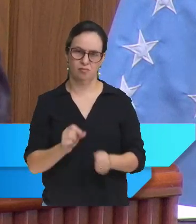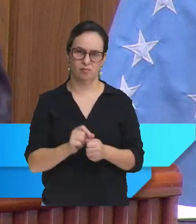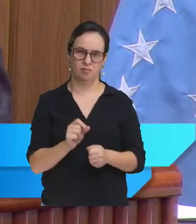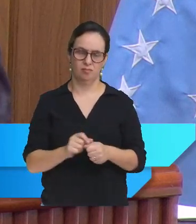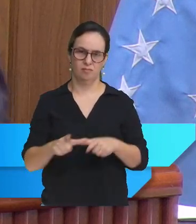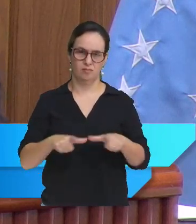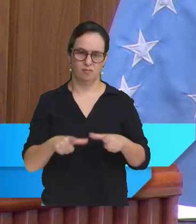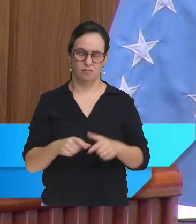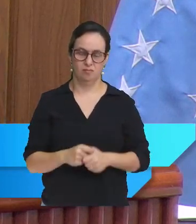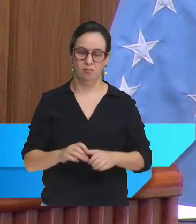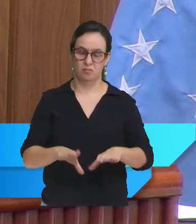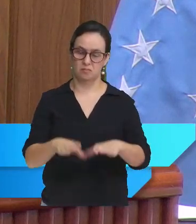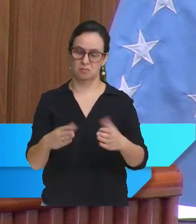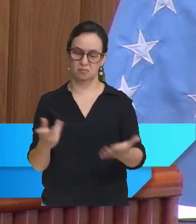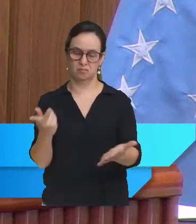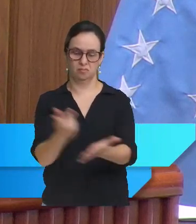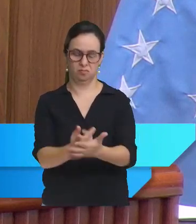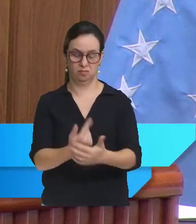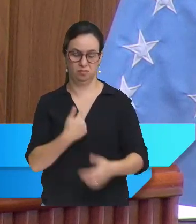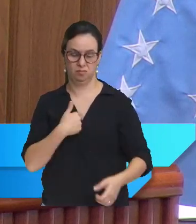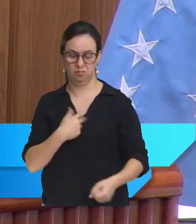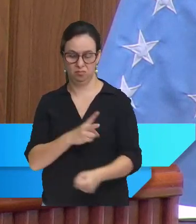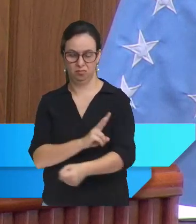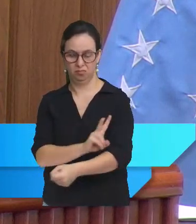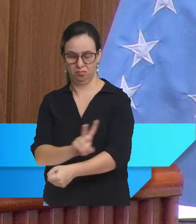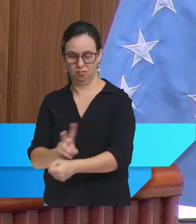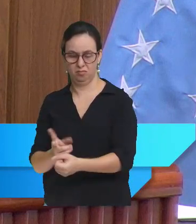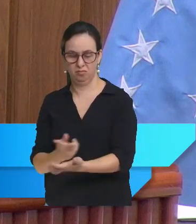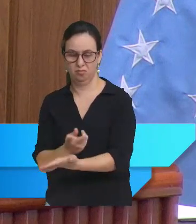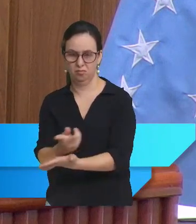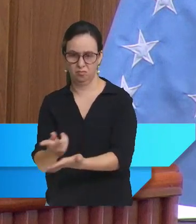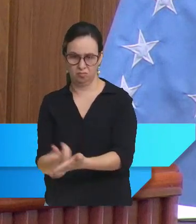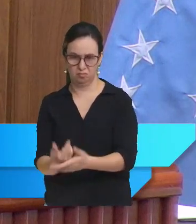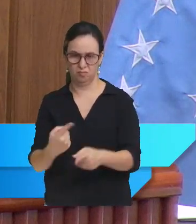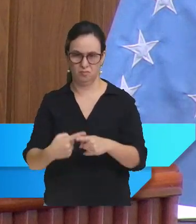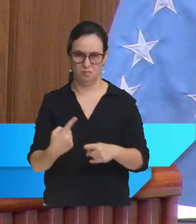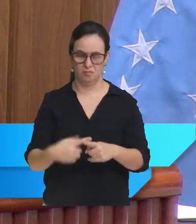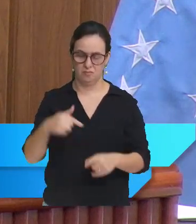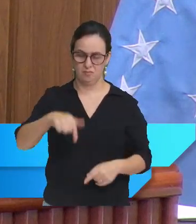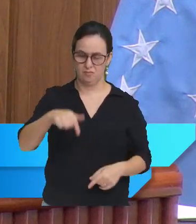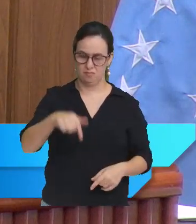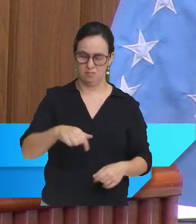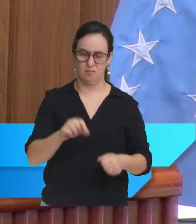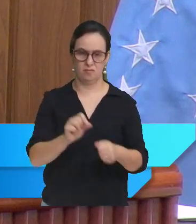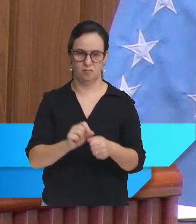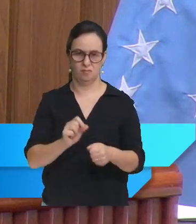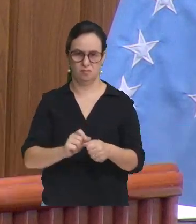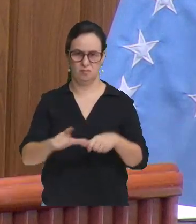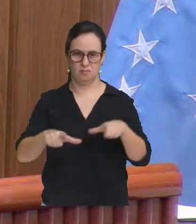para achar. Então, fiquem espertos, porque aqui a gente trabalha. Obrigado, presidente.